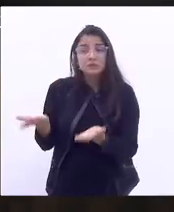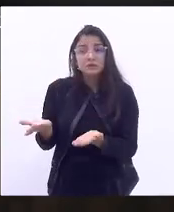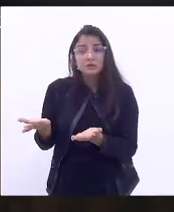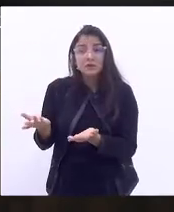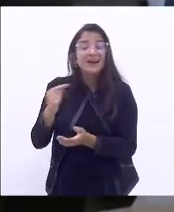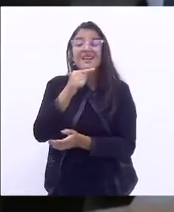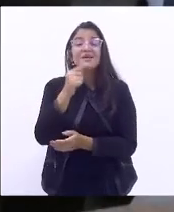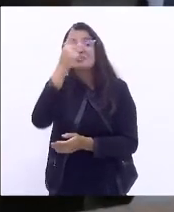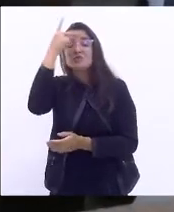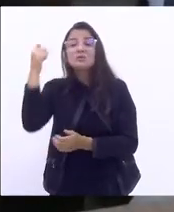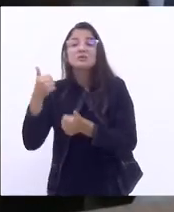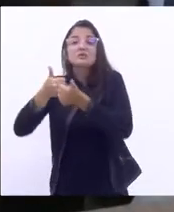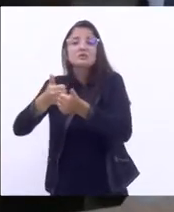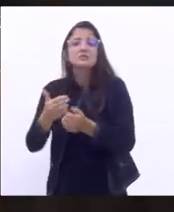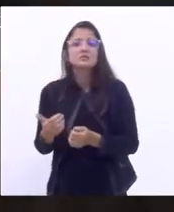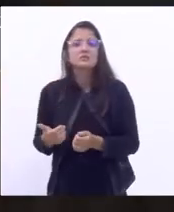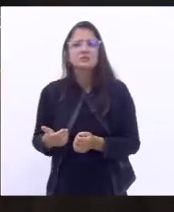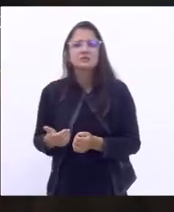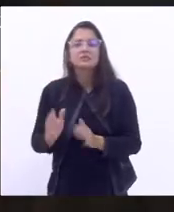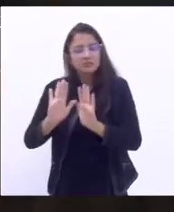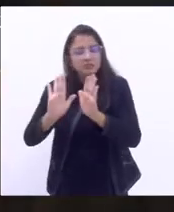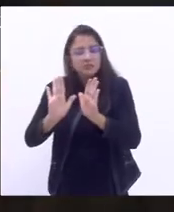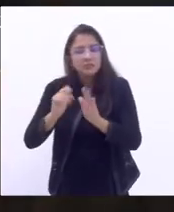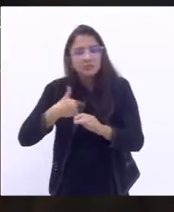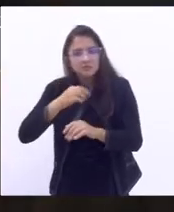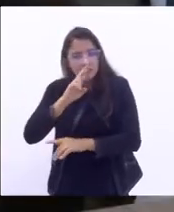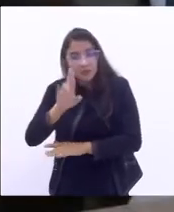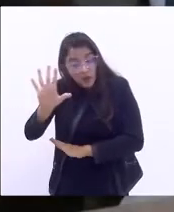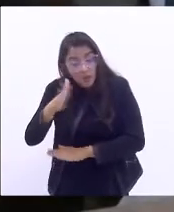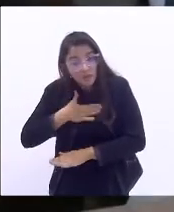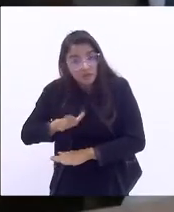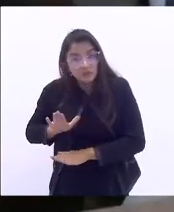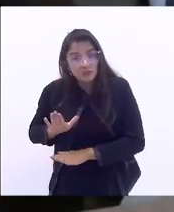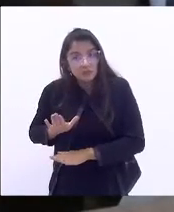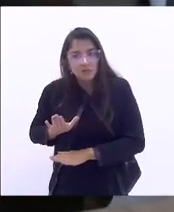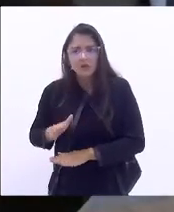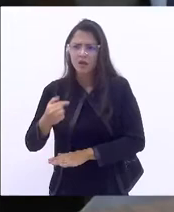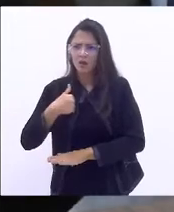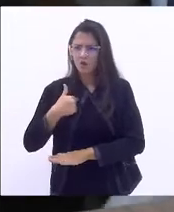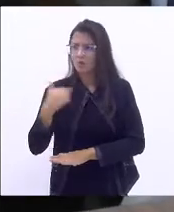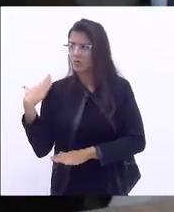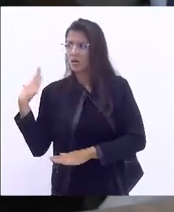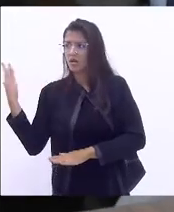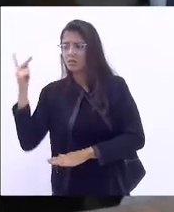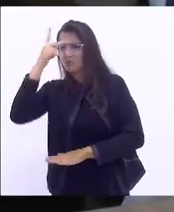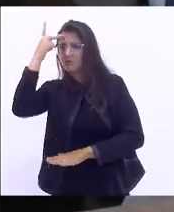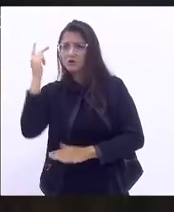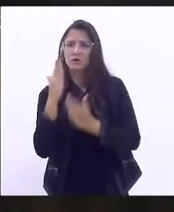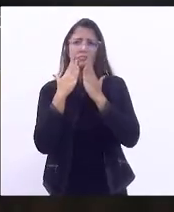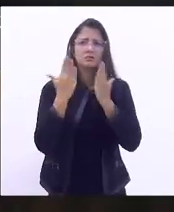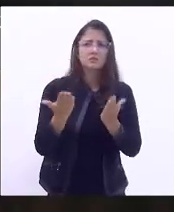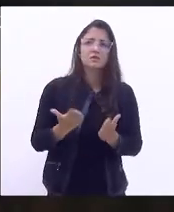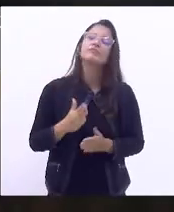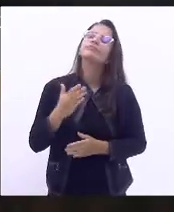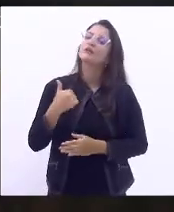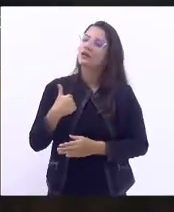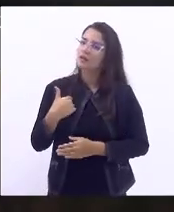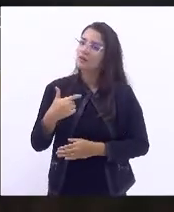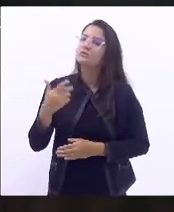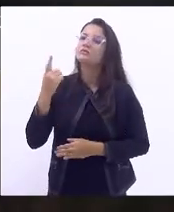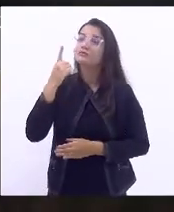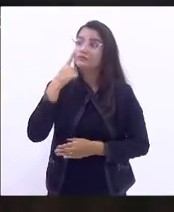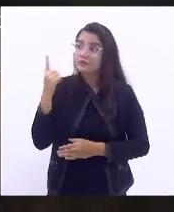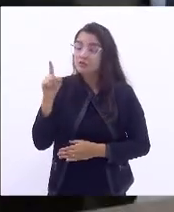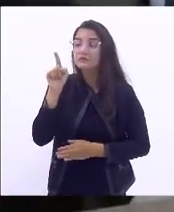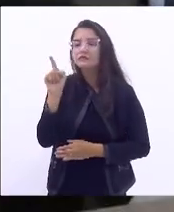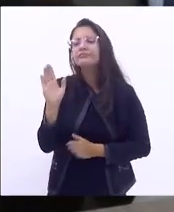assessores. Não, senhor. Mas eu vou responder a Vossa Excelência. Não, eu estava do lado das pessoas que se apresentaram. Se eu tivesse visto Vossa Excelência, também eu teria cobrado